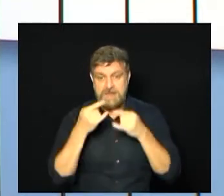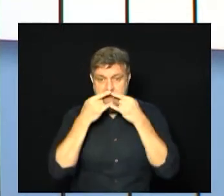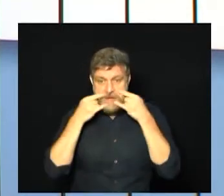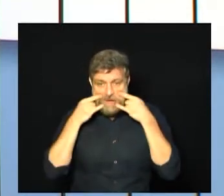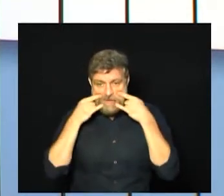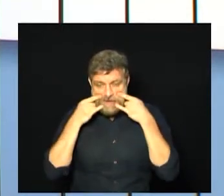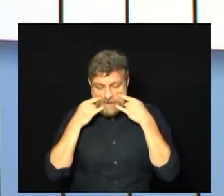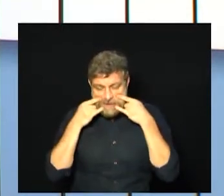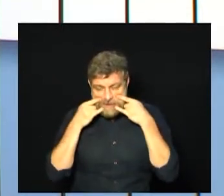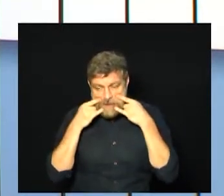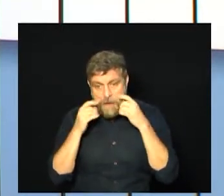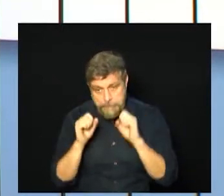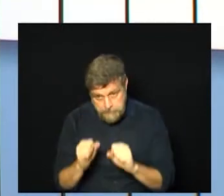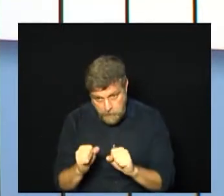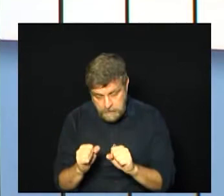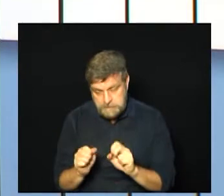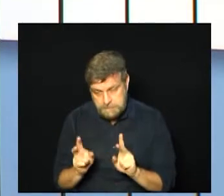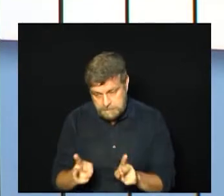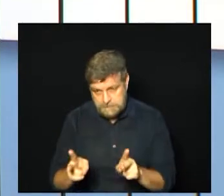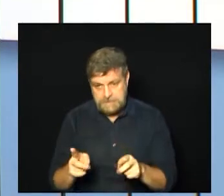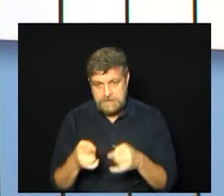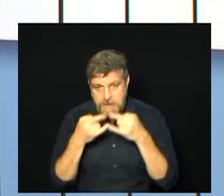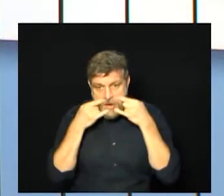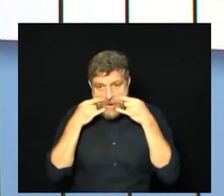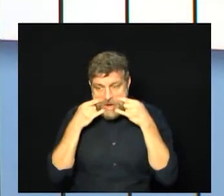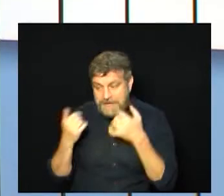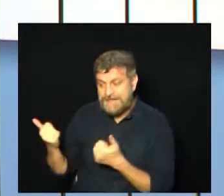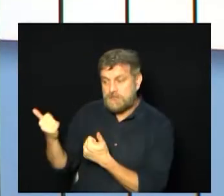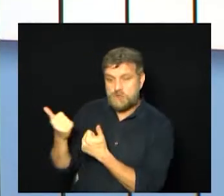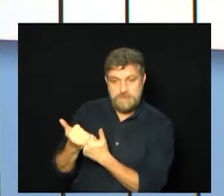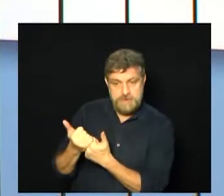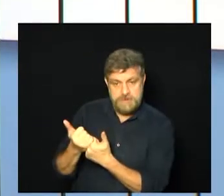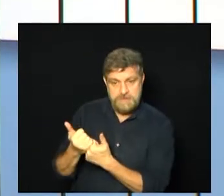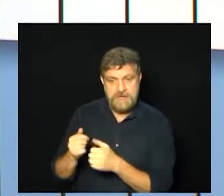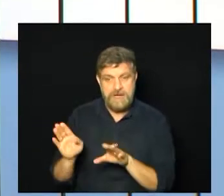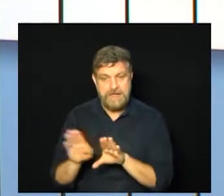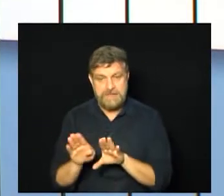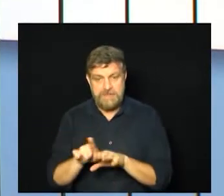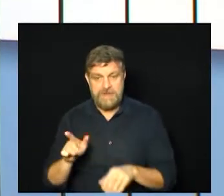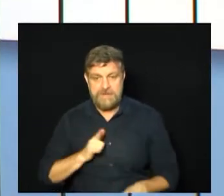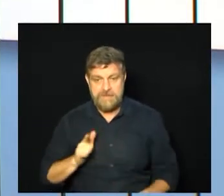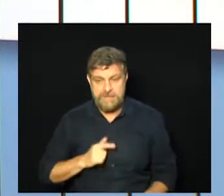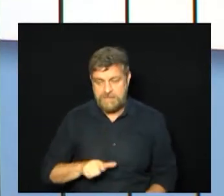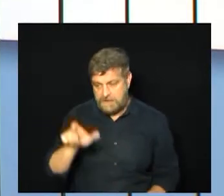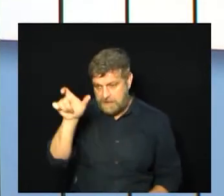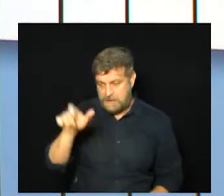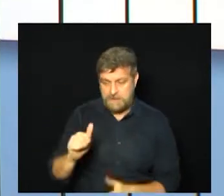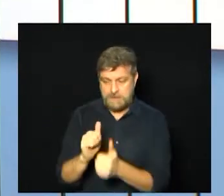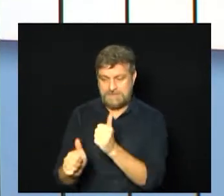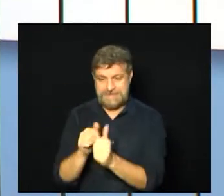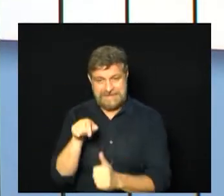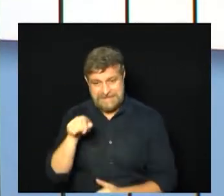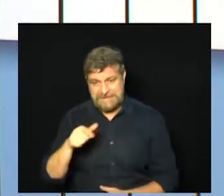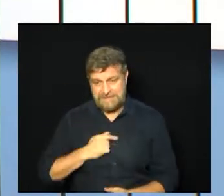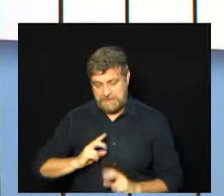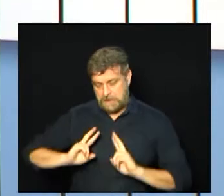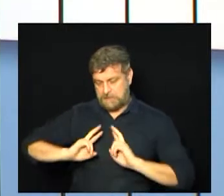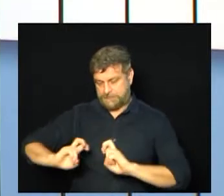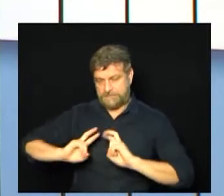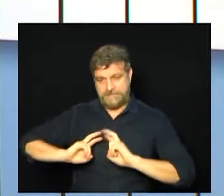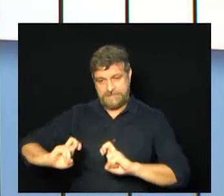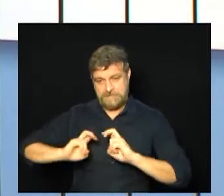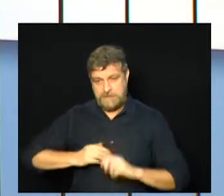sempre que possível, com troca quando elas ficarem úmidas e a vedação de jogadores que apresentarem qualquer